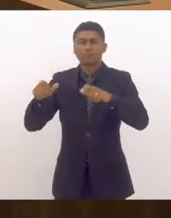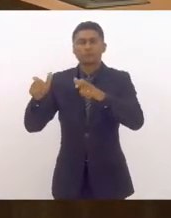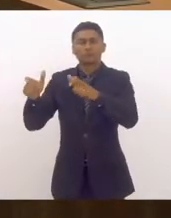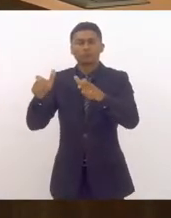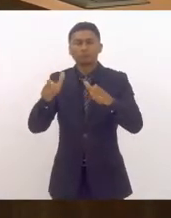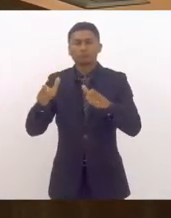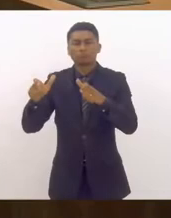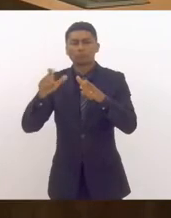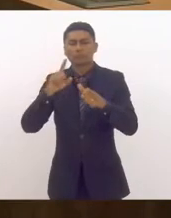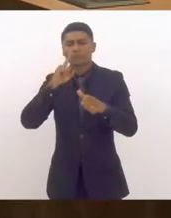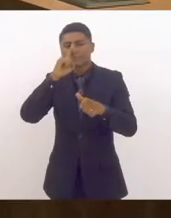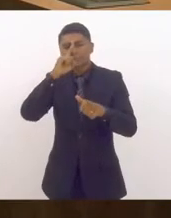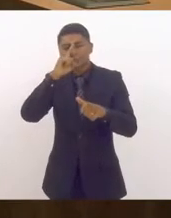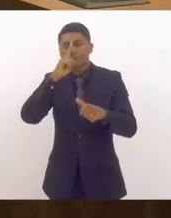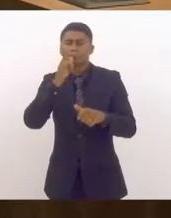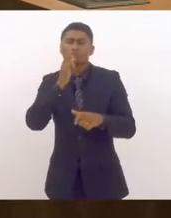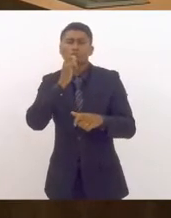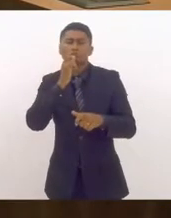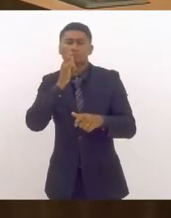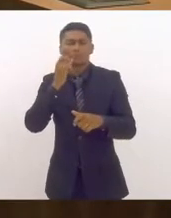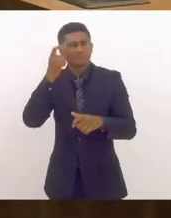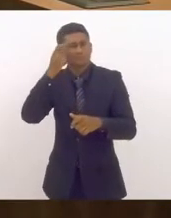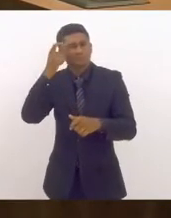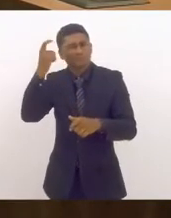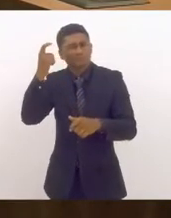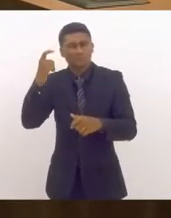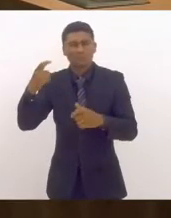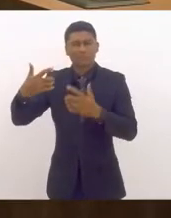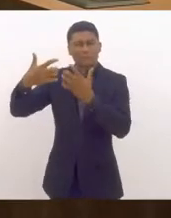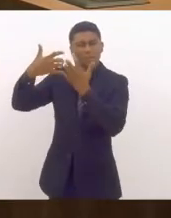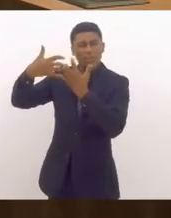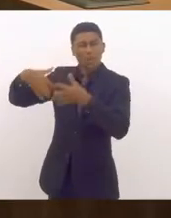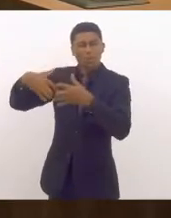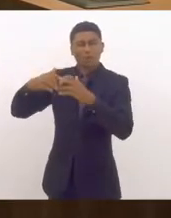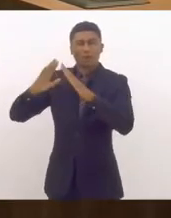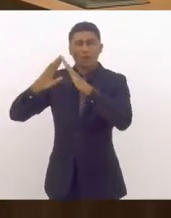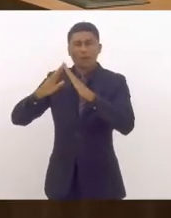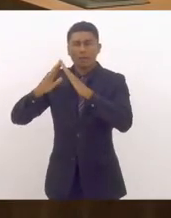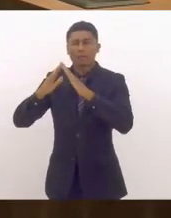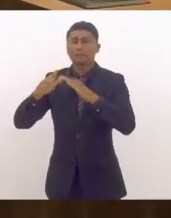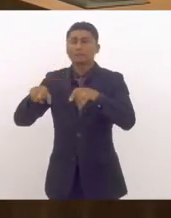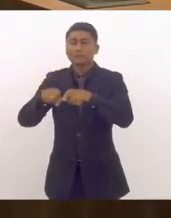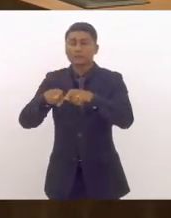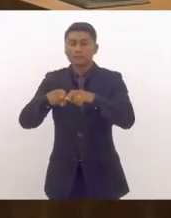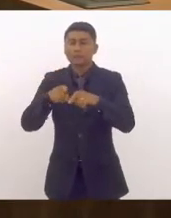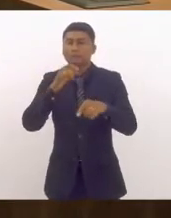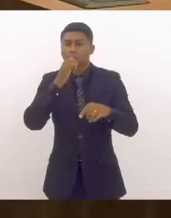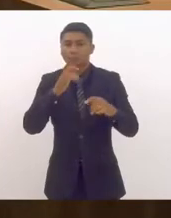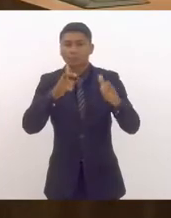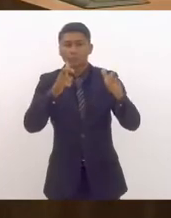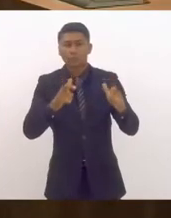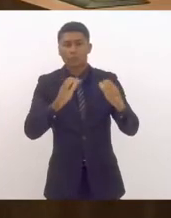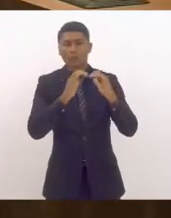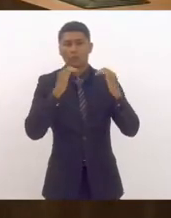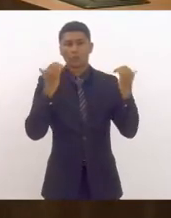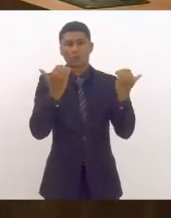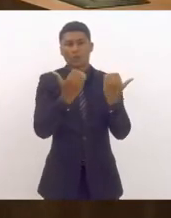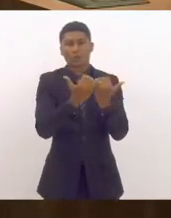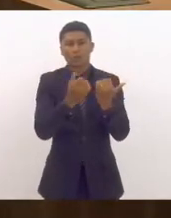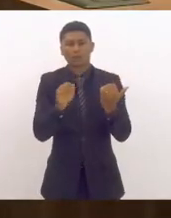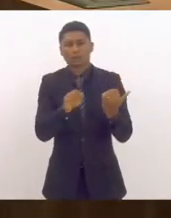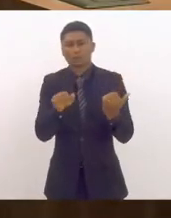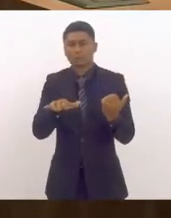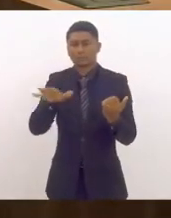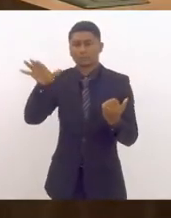ponto de vista da região serrana, falamos de possibilidades de alagamentos em comunidades da região dos Lagos, da